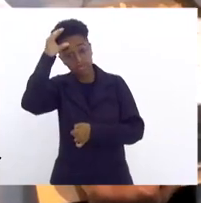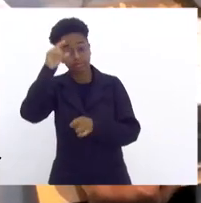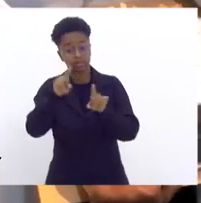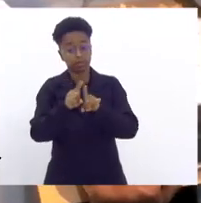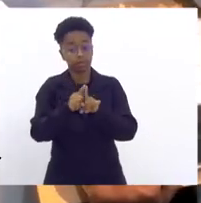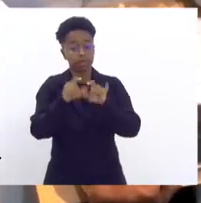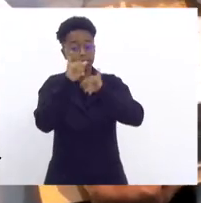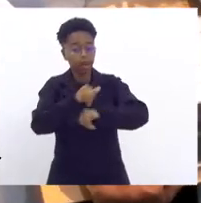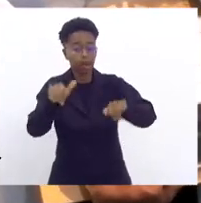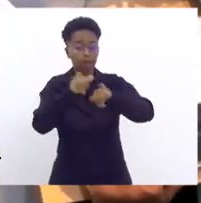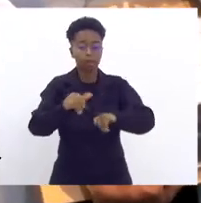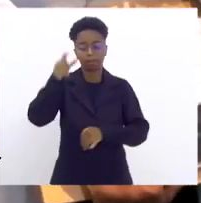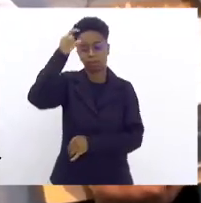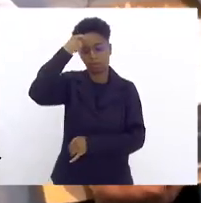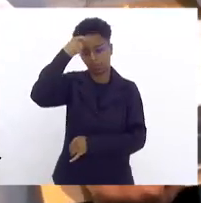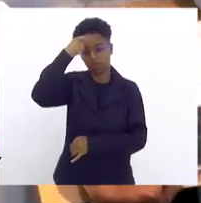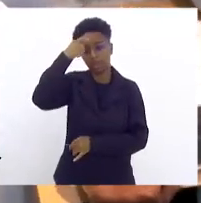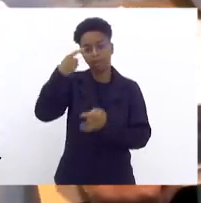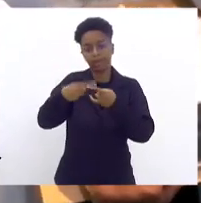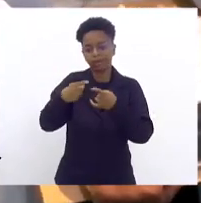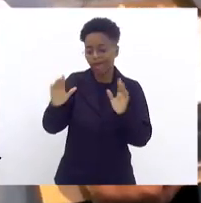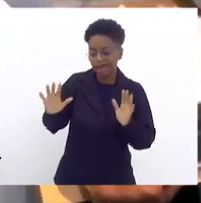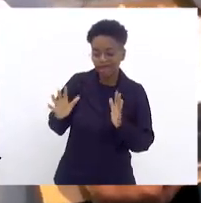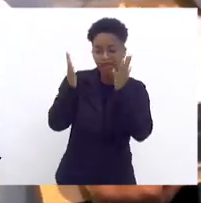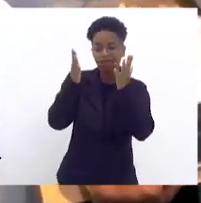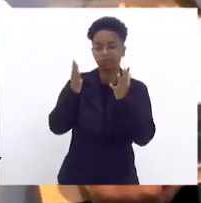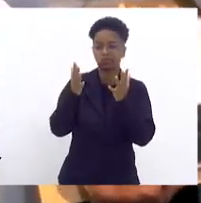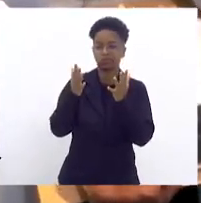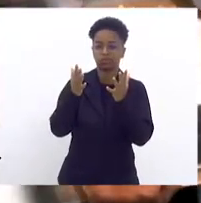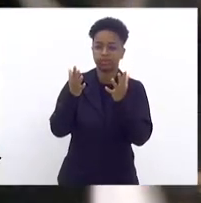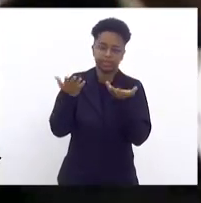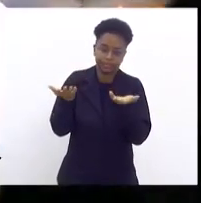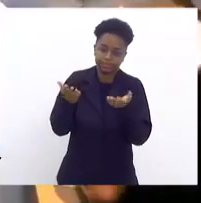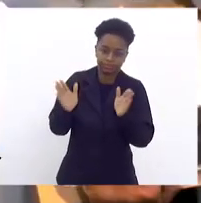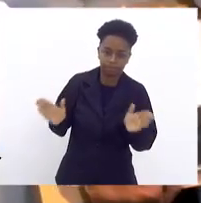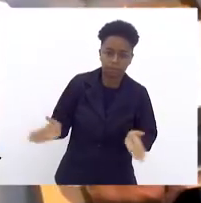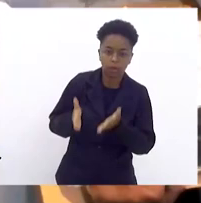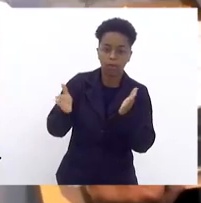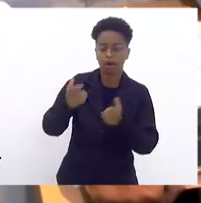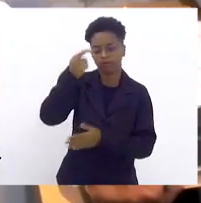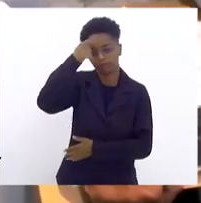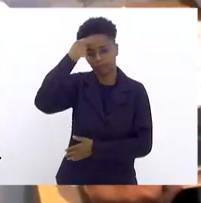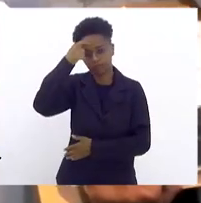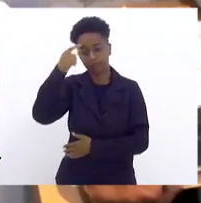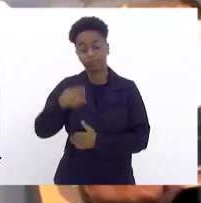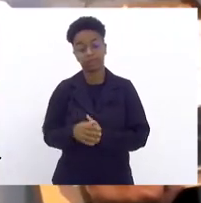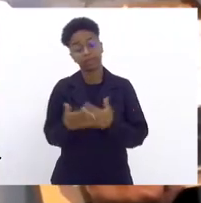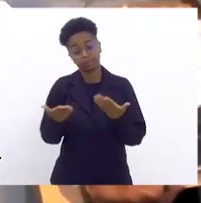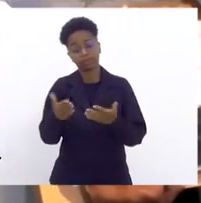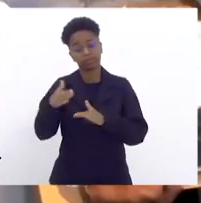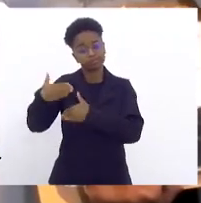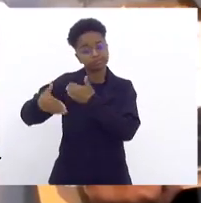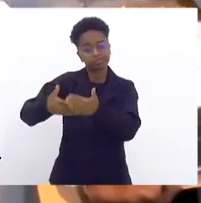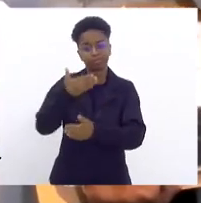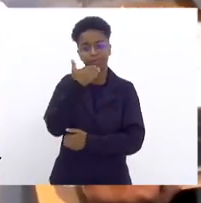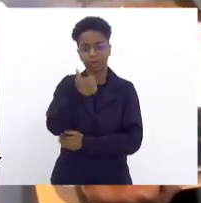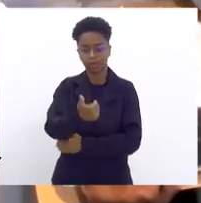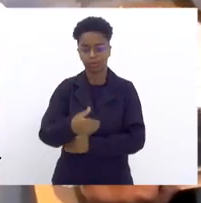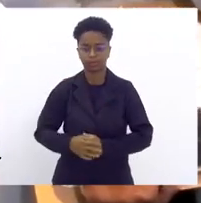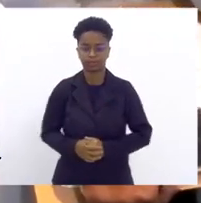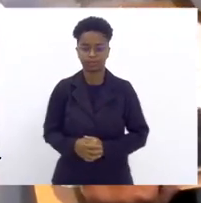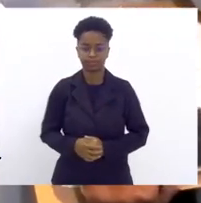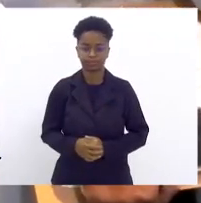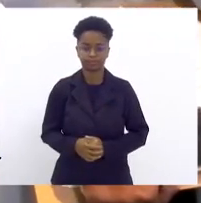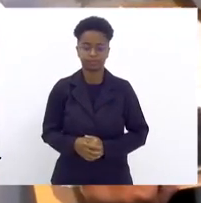da conscientização que esses Eventos todos eles promovem isso é melhor né que eu acho que